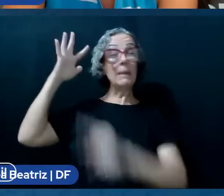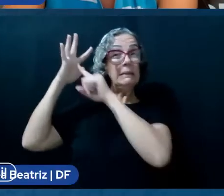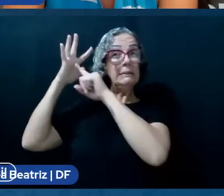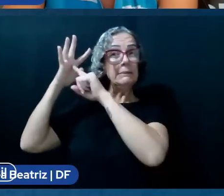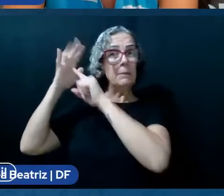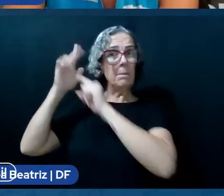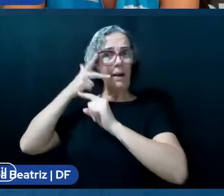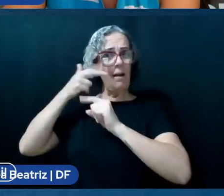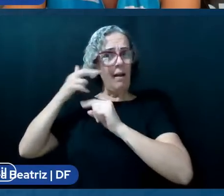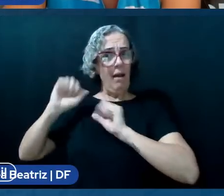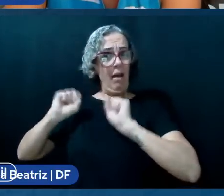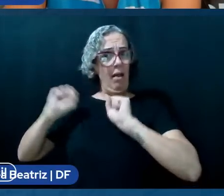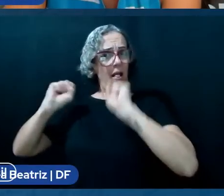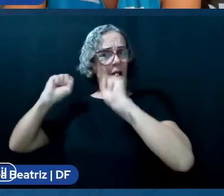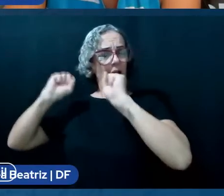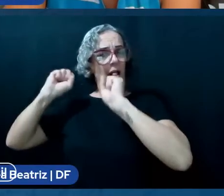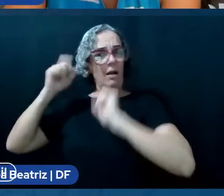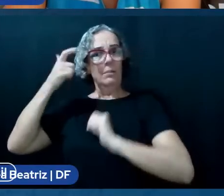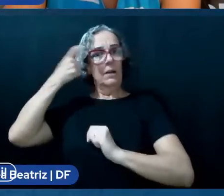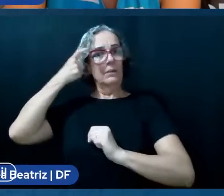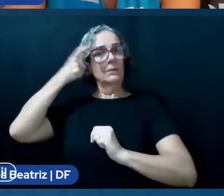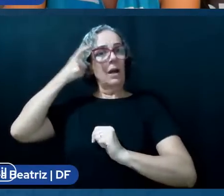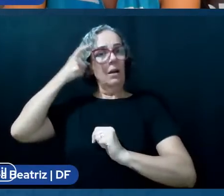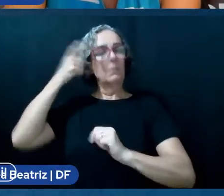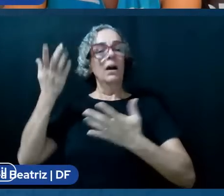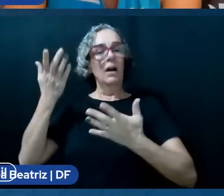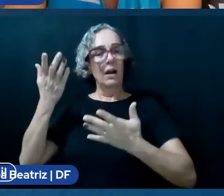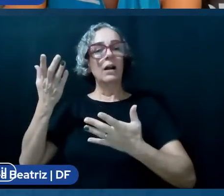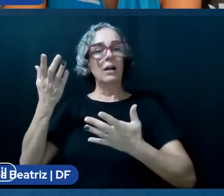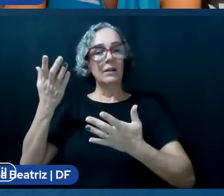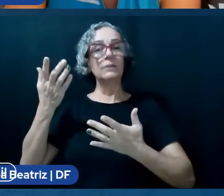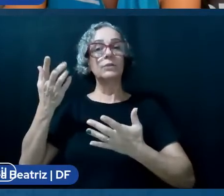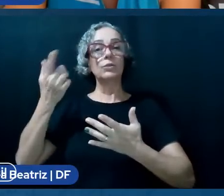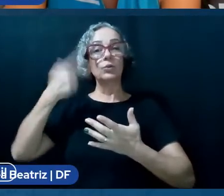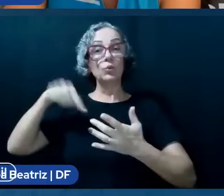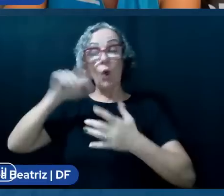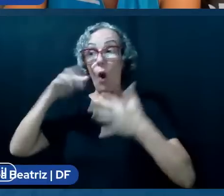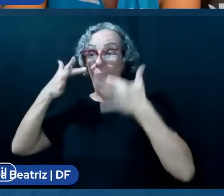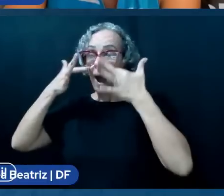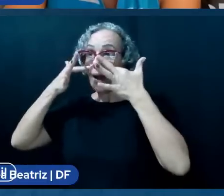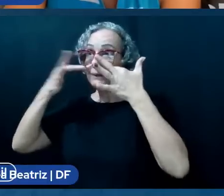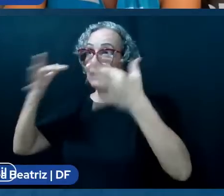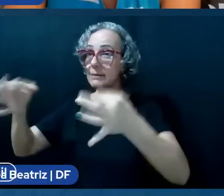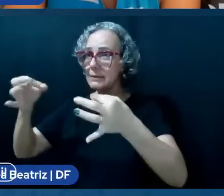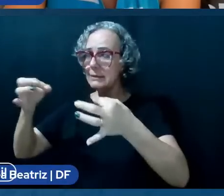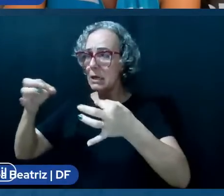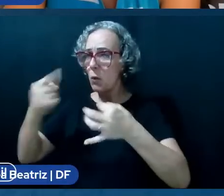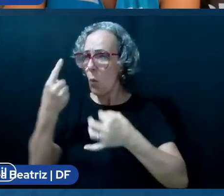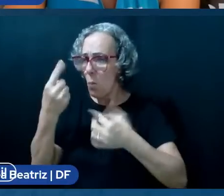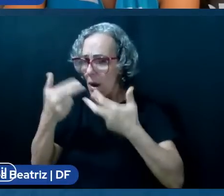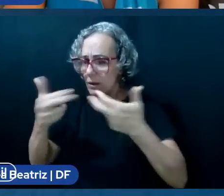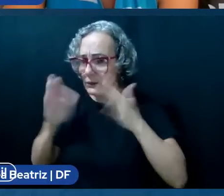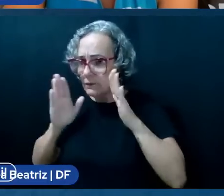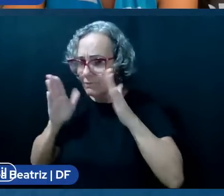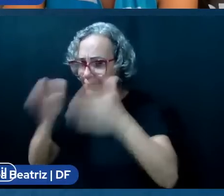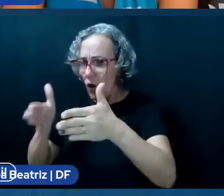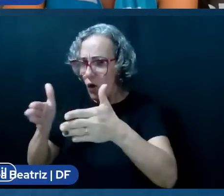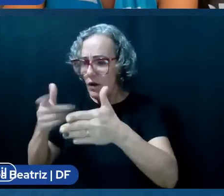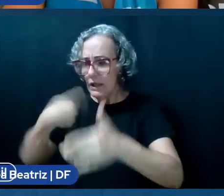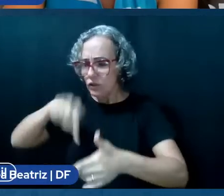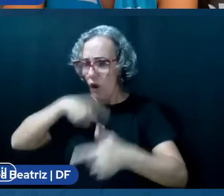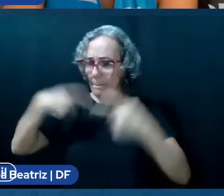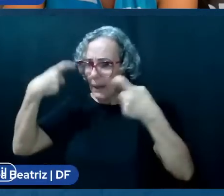a concentrar toda a nossa situação, nossa atenção naquela situação, e a gente, preocupado com